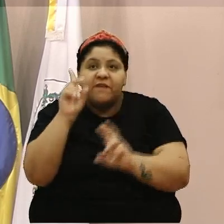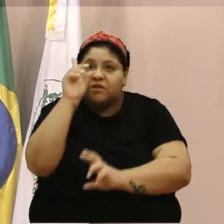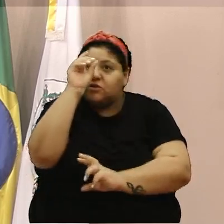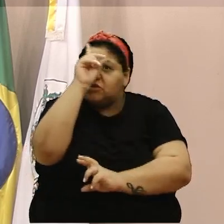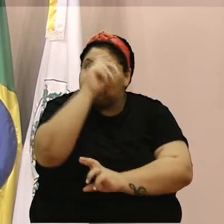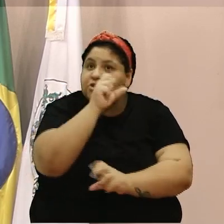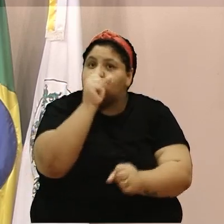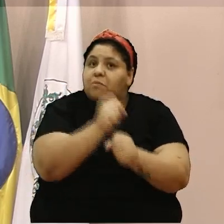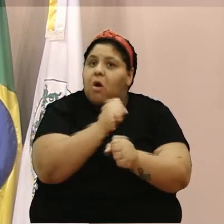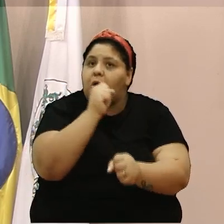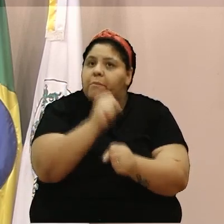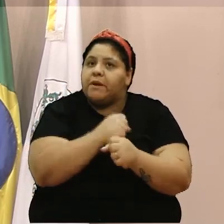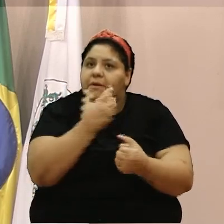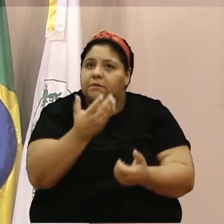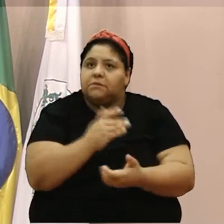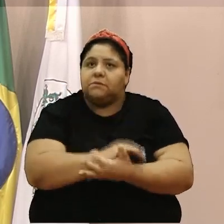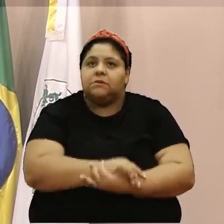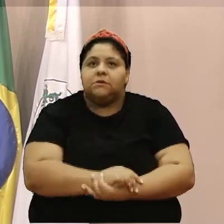de uma obra.